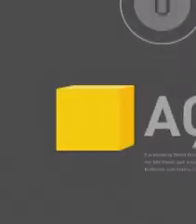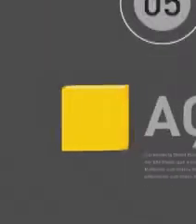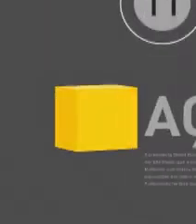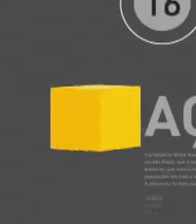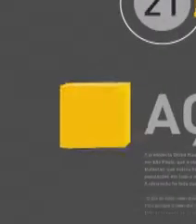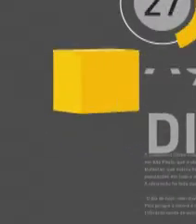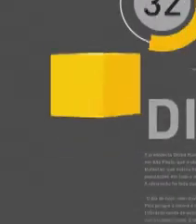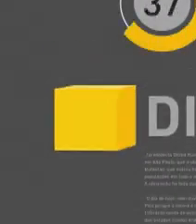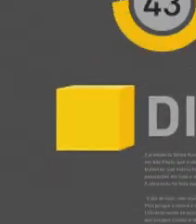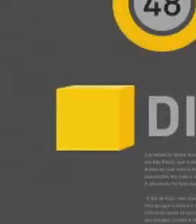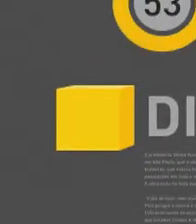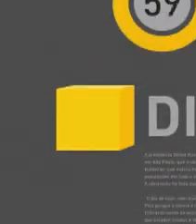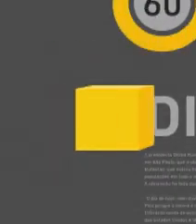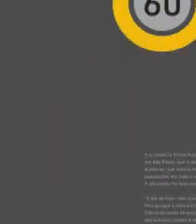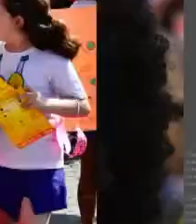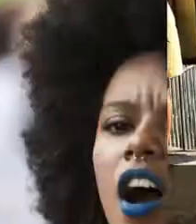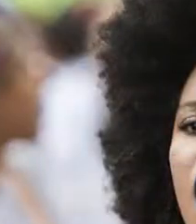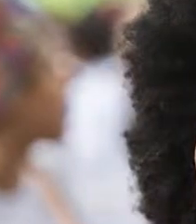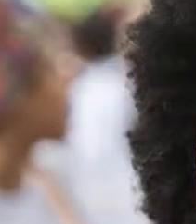o